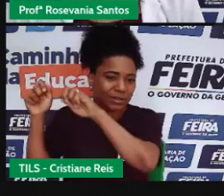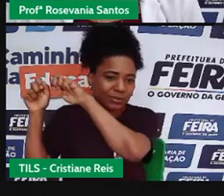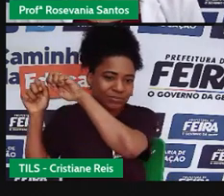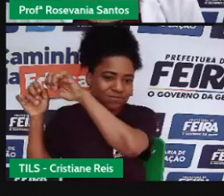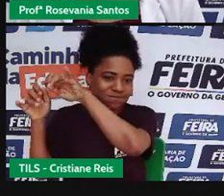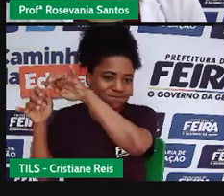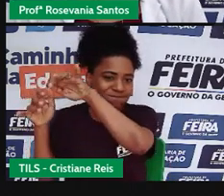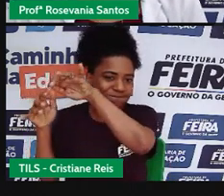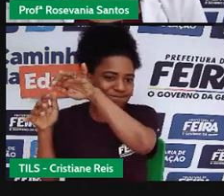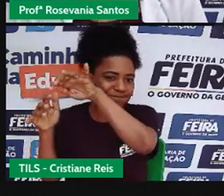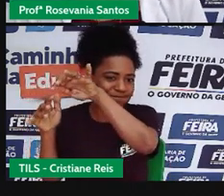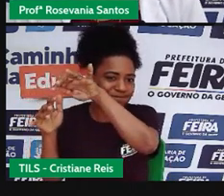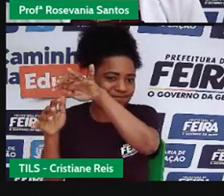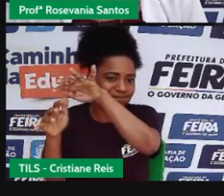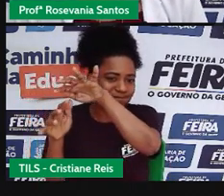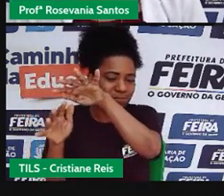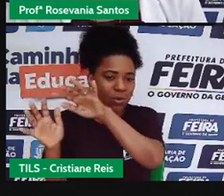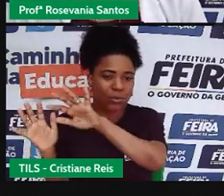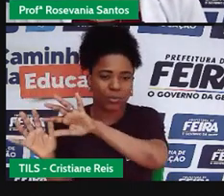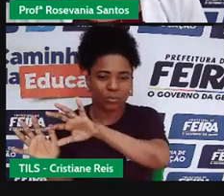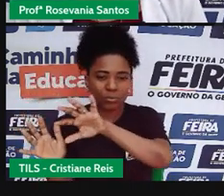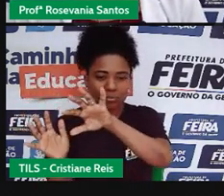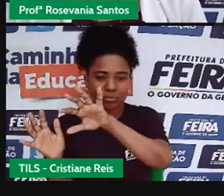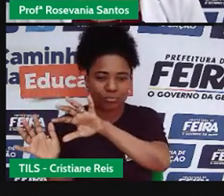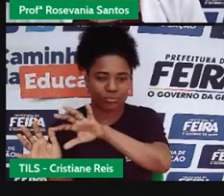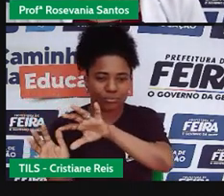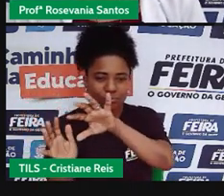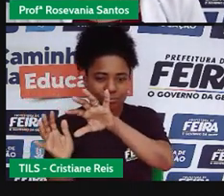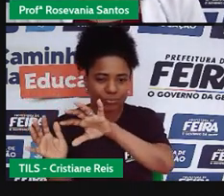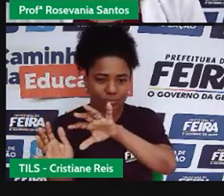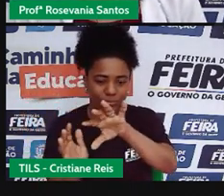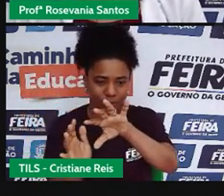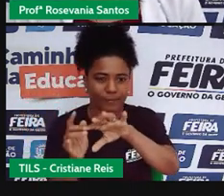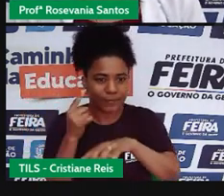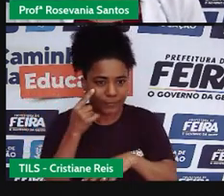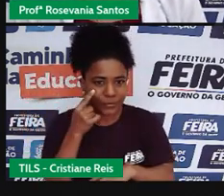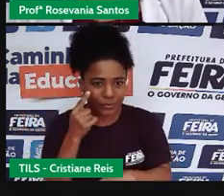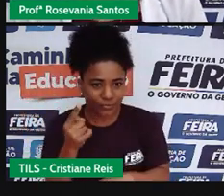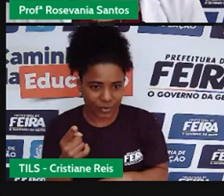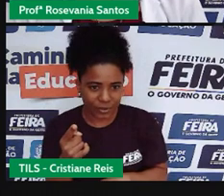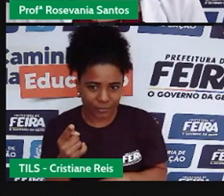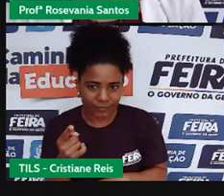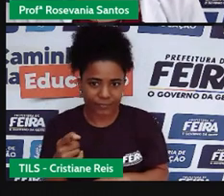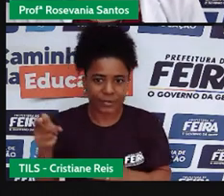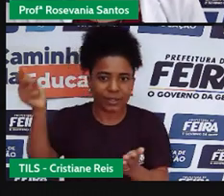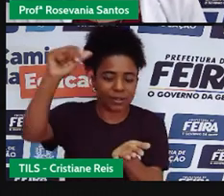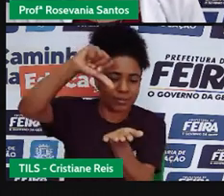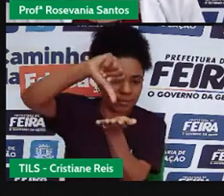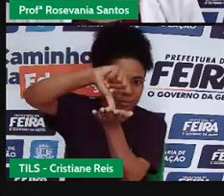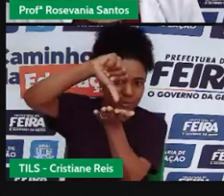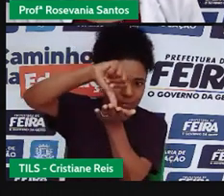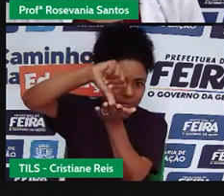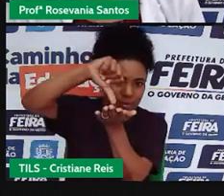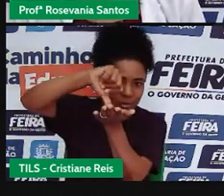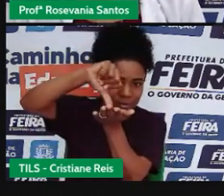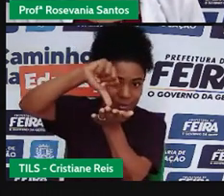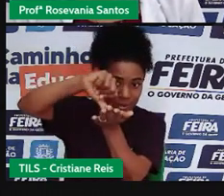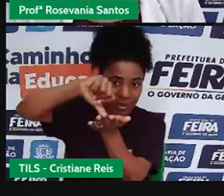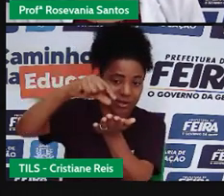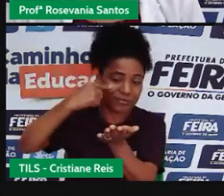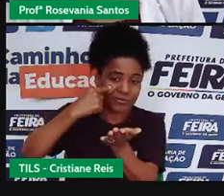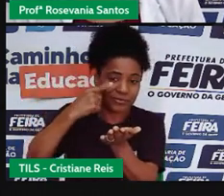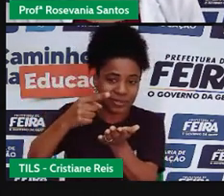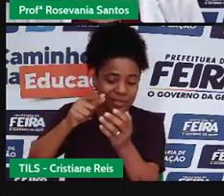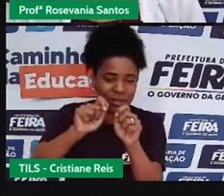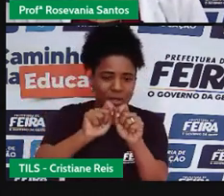elas ficaram bem mais finas. Aí tem a massa polar que fica, mas ela aqui consegue atingir um espaço maior, né? Então